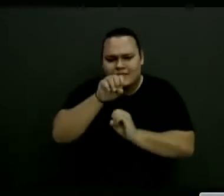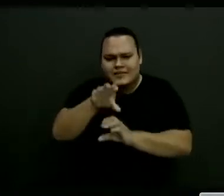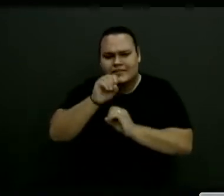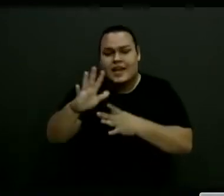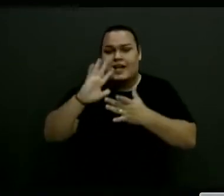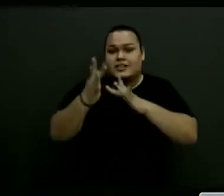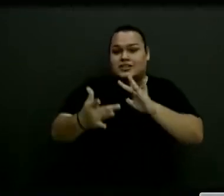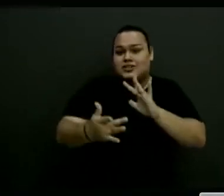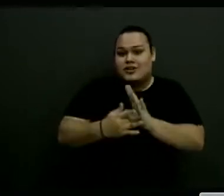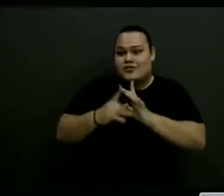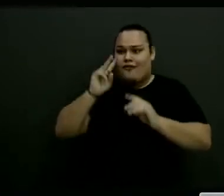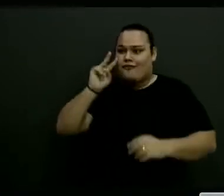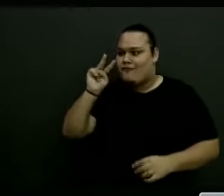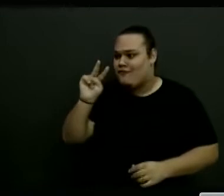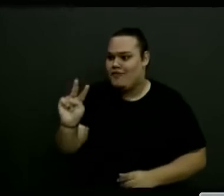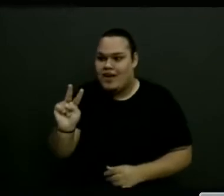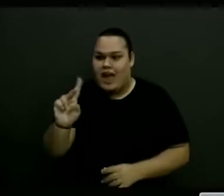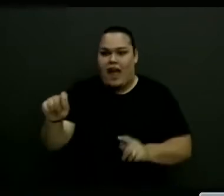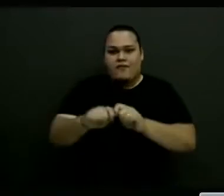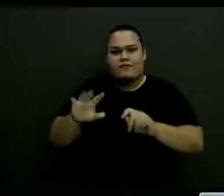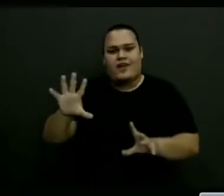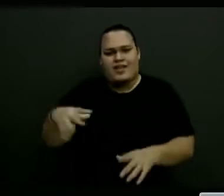suas enfermidades.